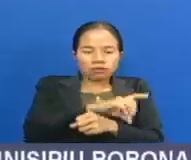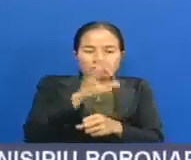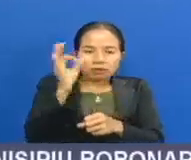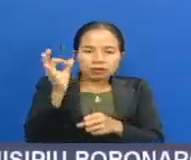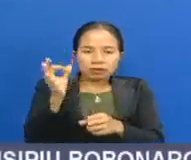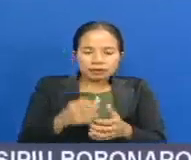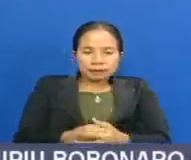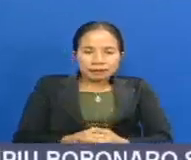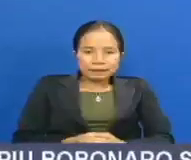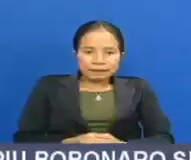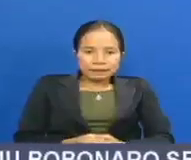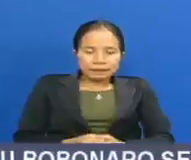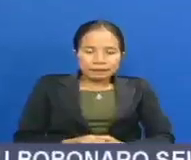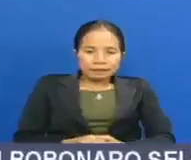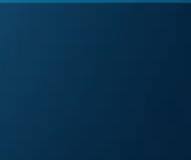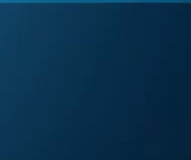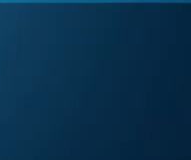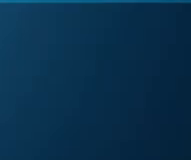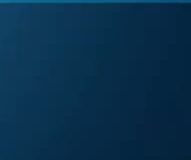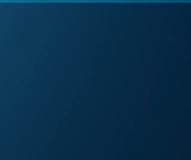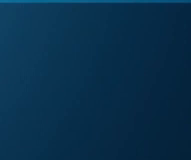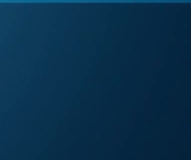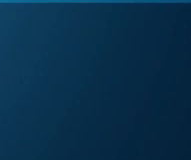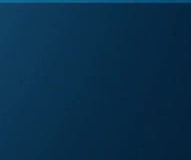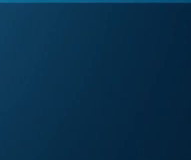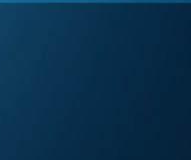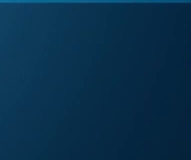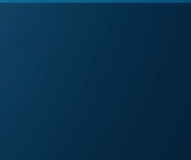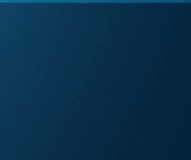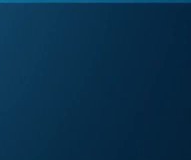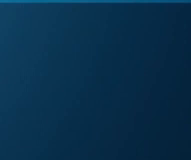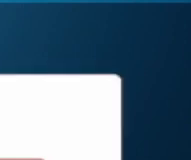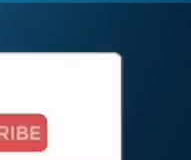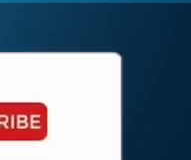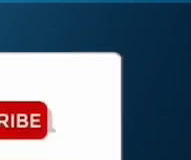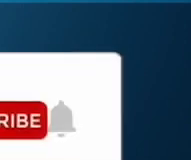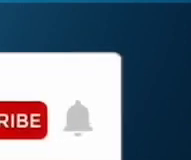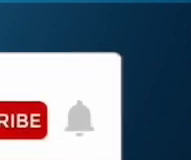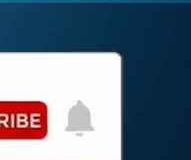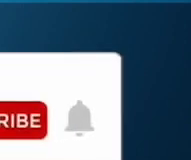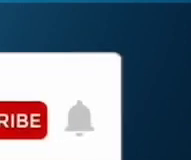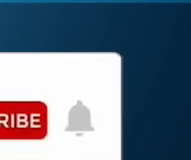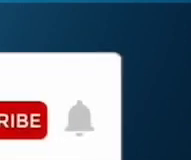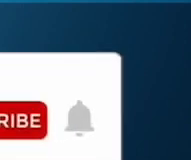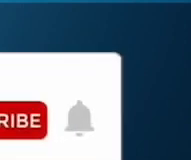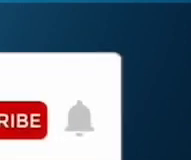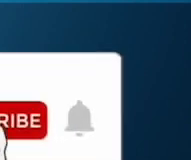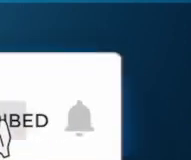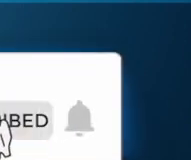nyalaran. Juvenal da Silva ba RTTL. A tu retang informação factuais não atuais, que te